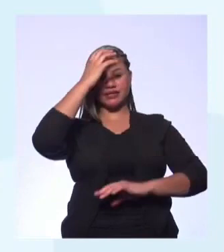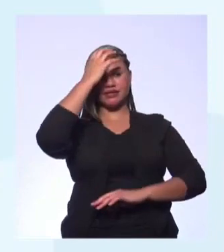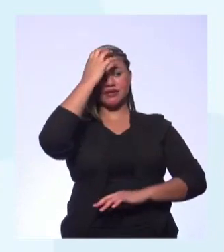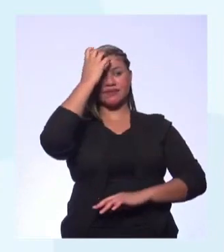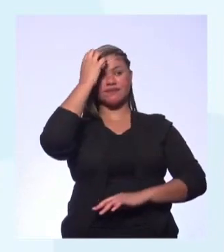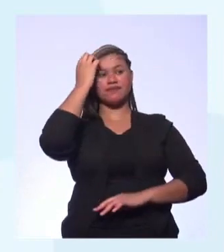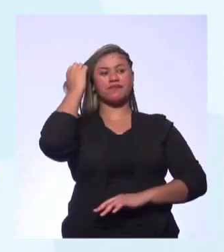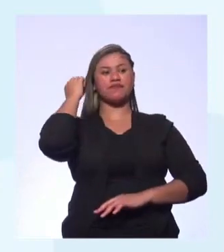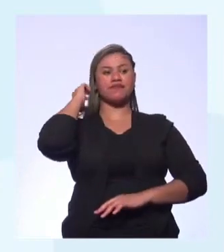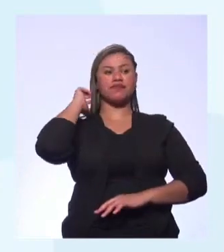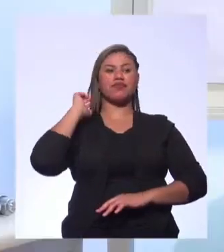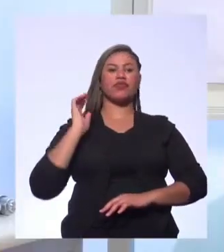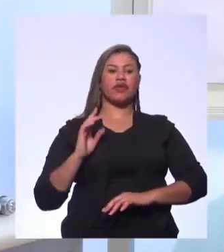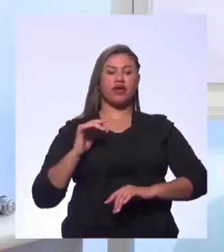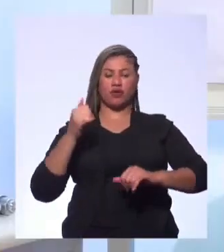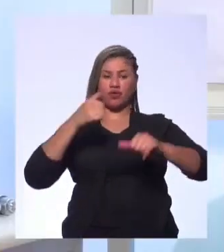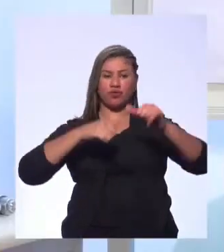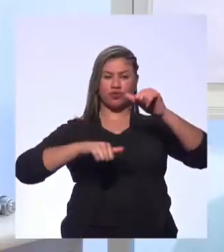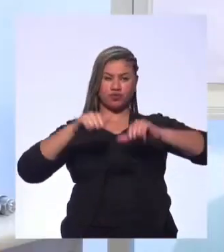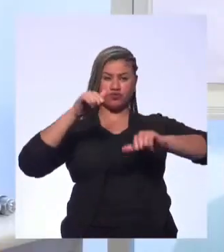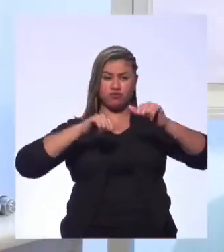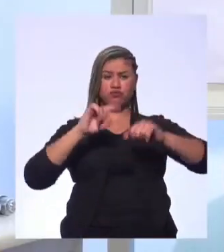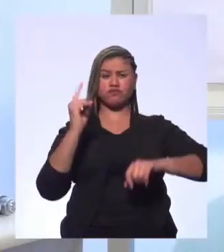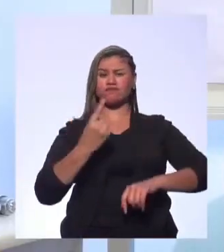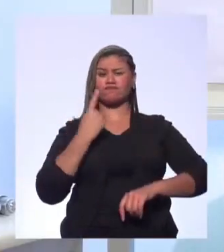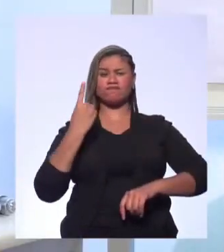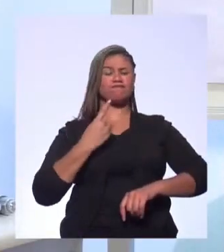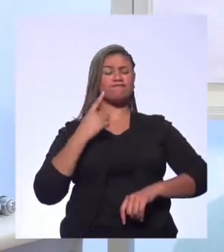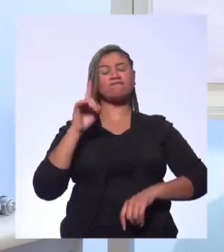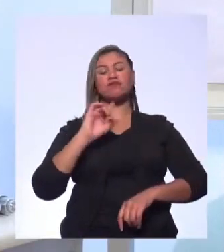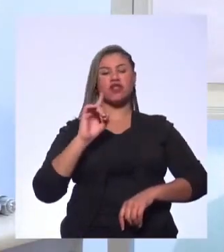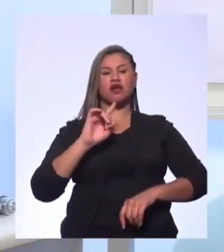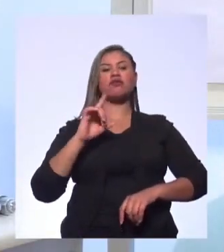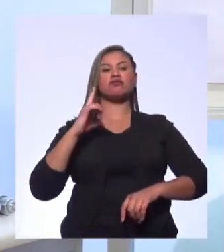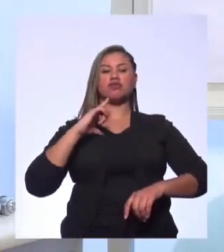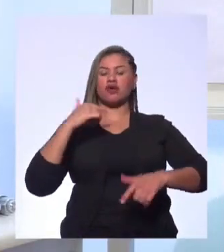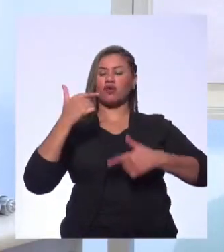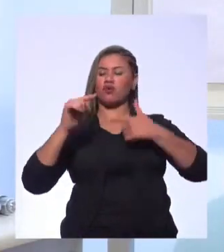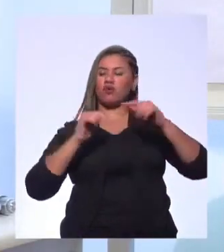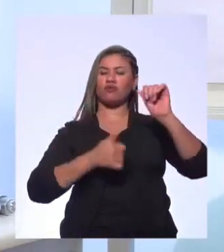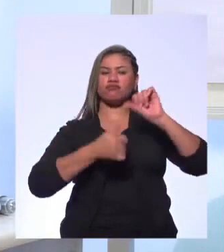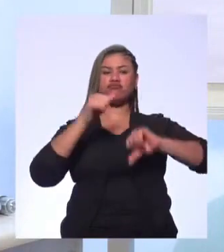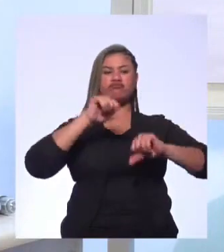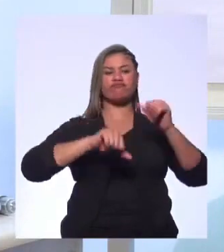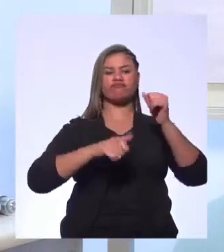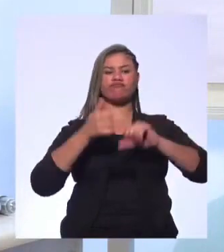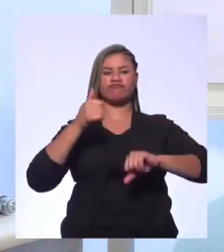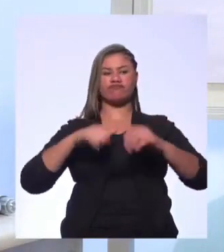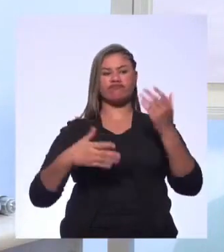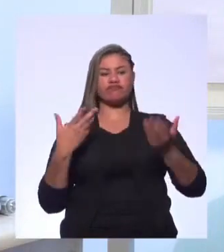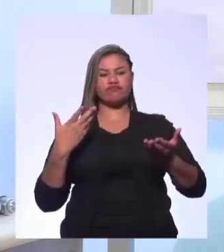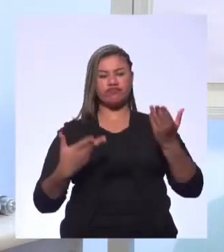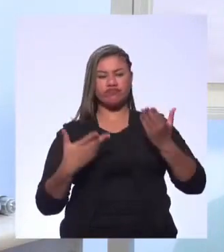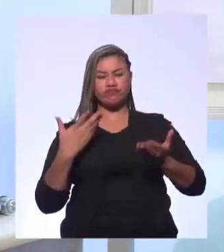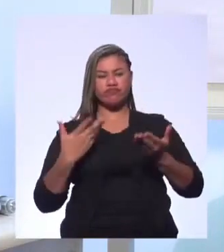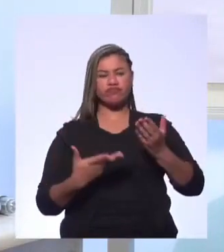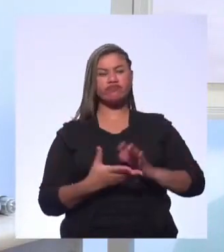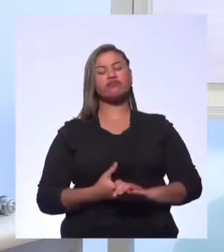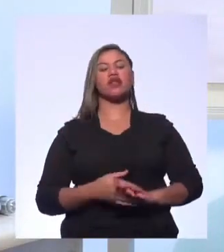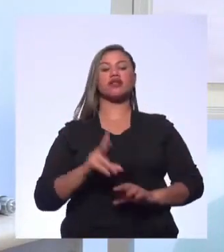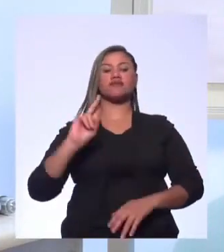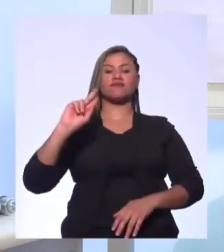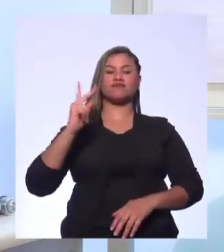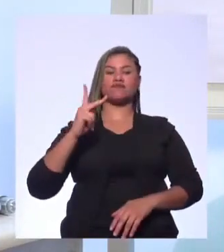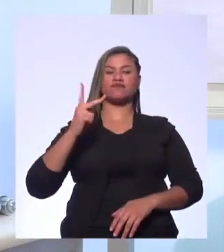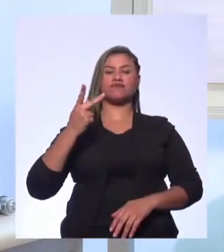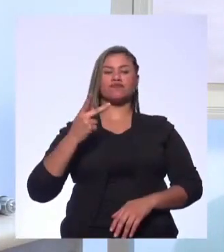o elemento químico não está sozinho, né? Ele está sempre conjugado com outro elemento para chegar numa estabilidade. Então, o hidrogênio